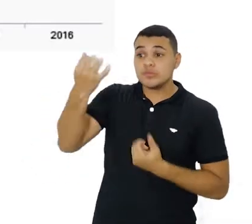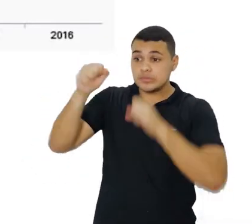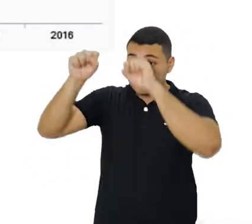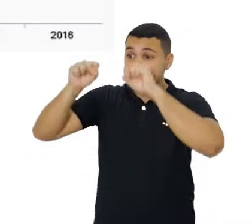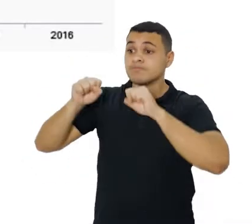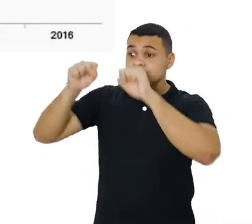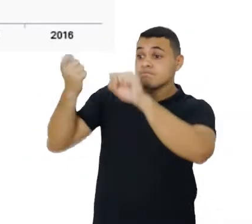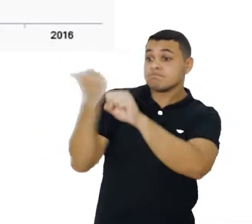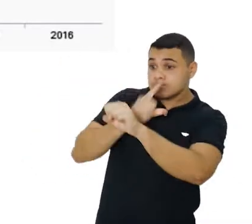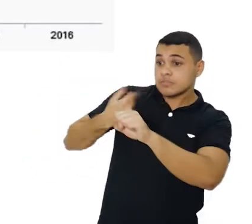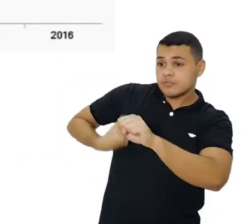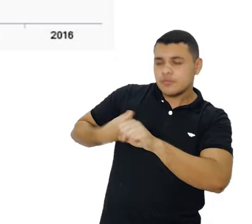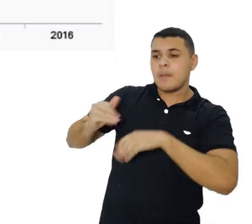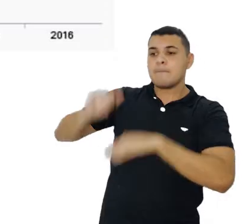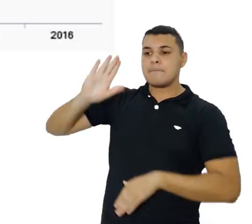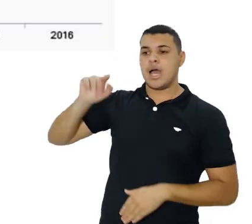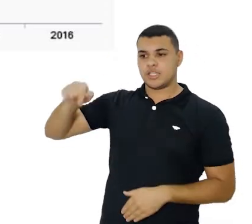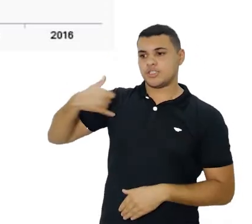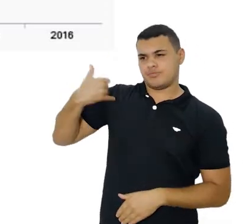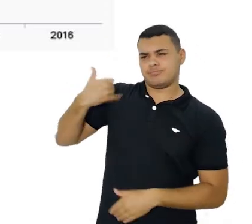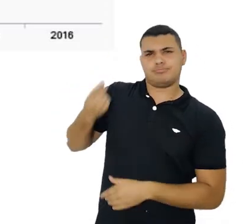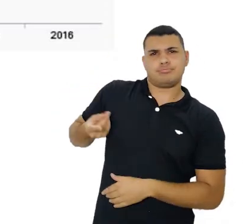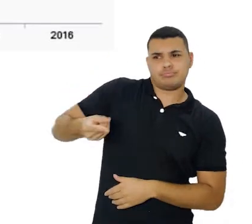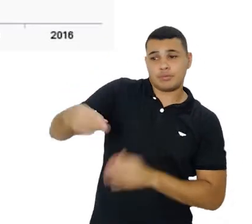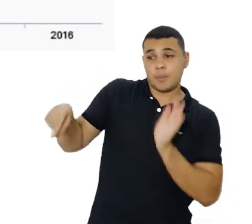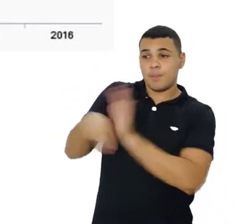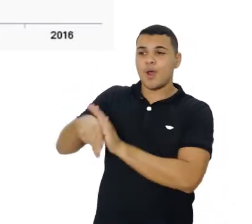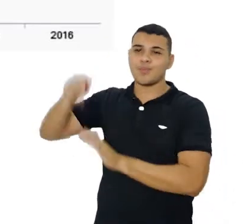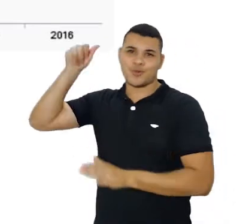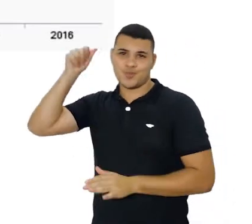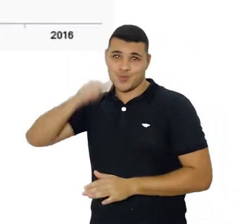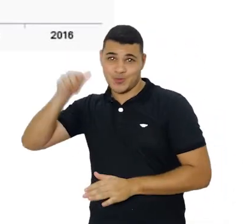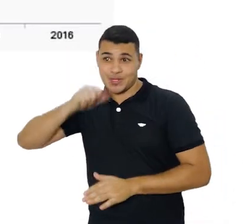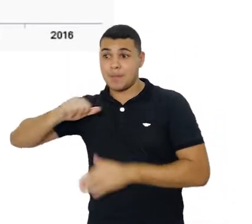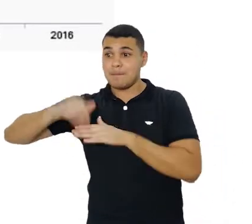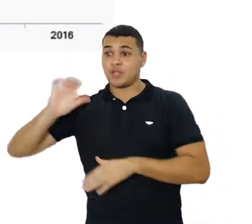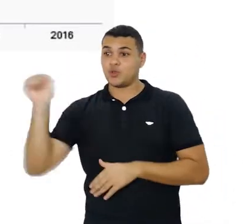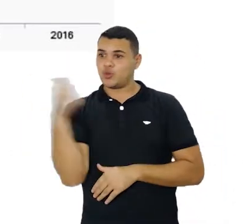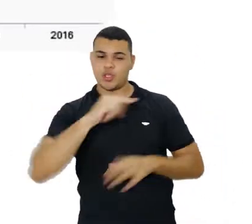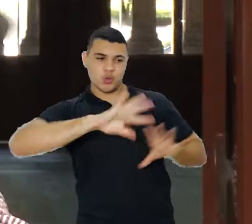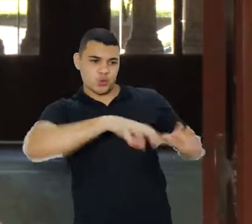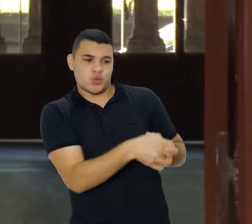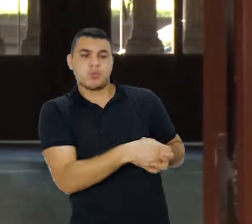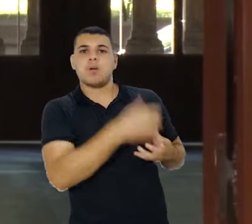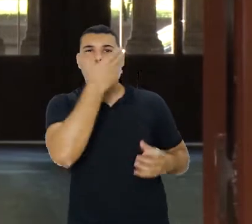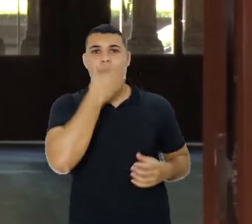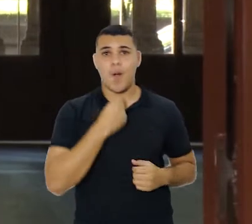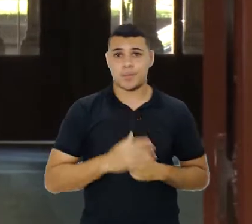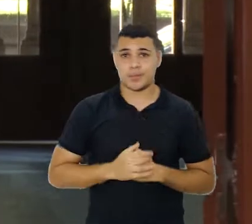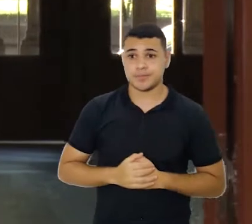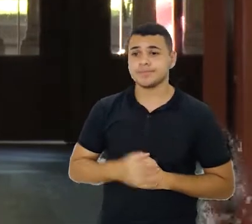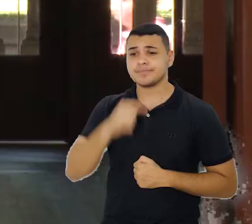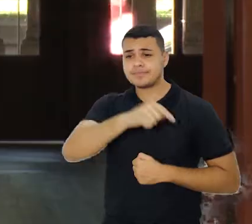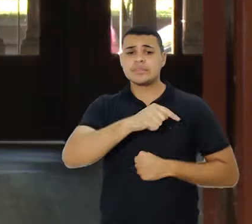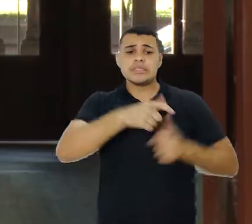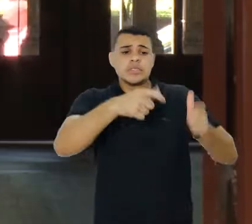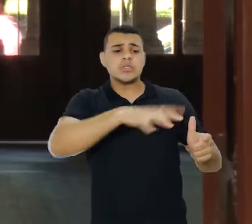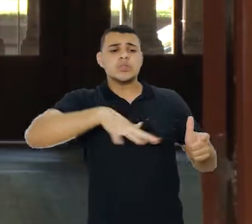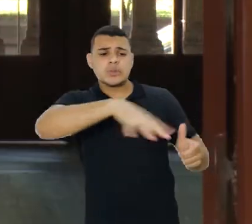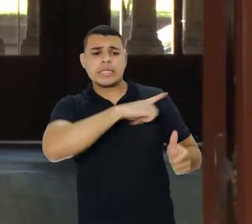vida sempre mais elevadas para o sexo feminino em relação ao sexo masculino. Quanto maior o nível